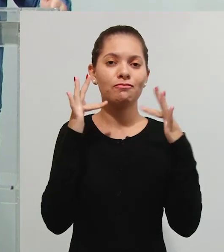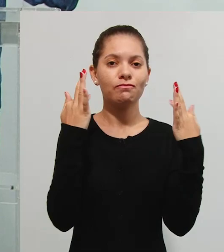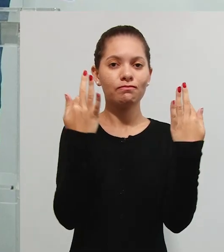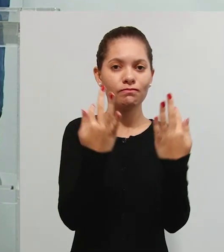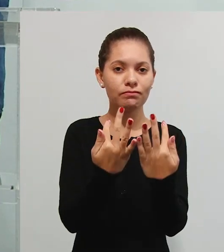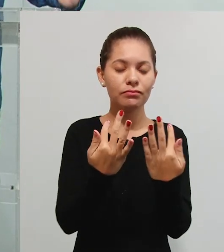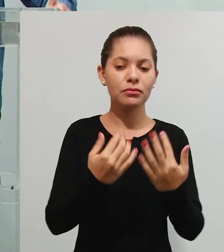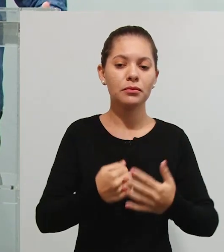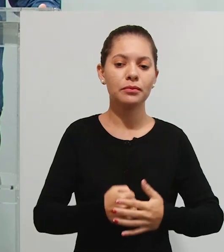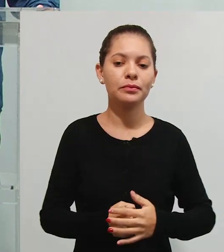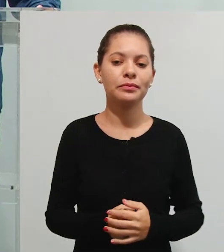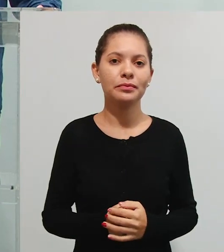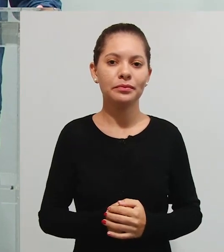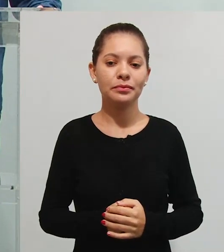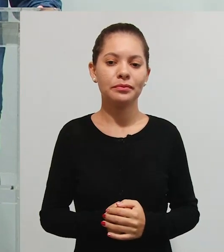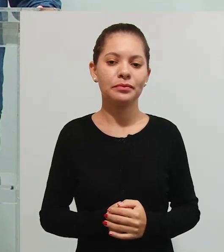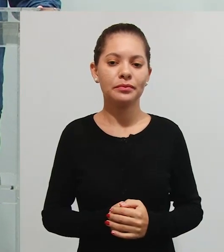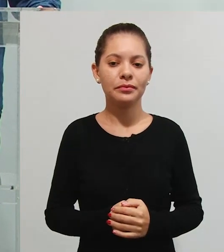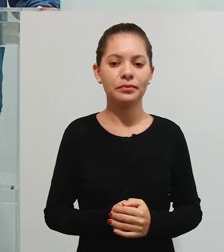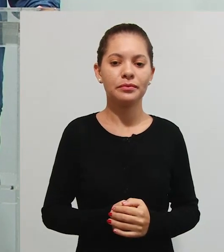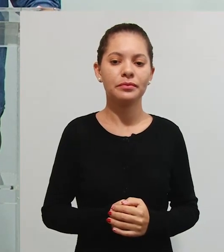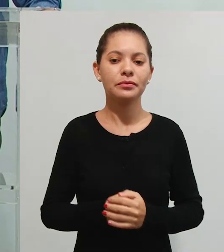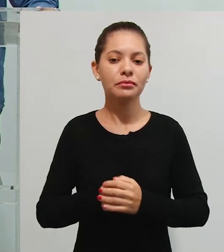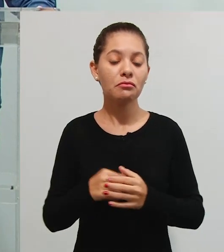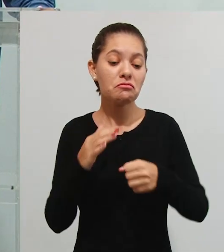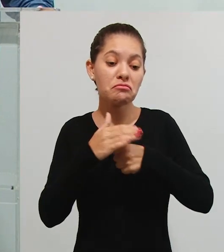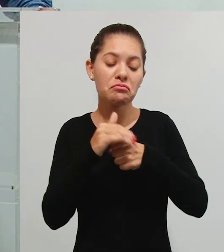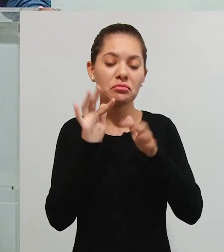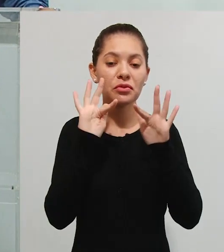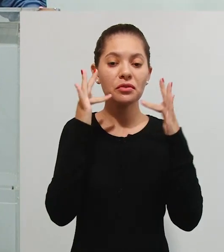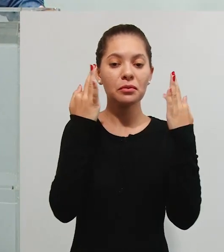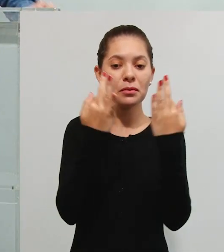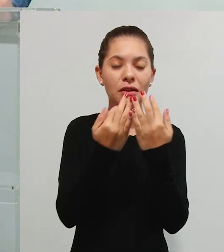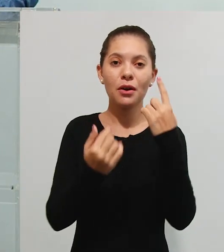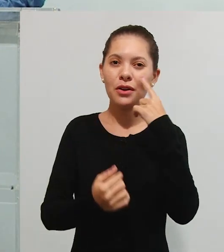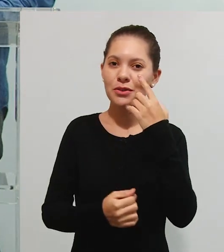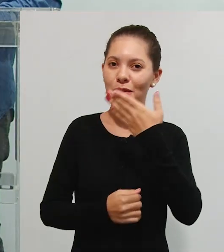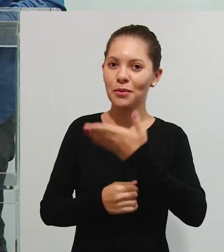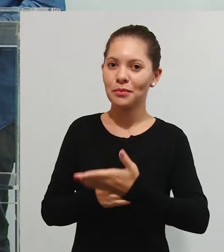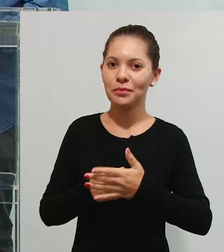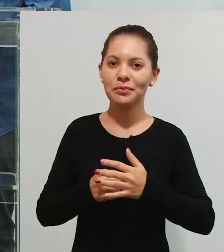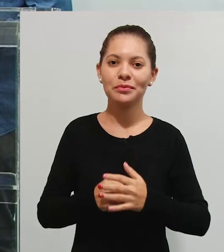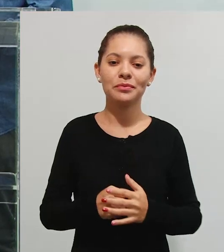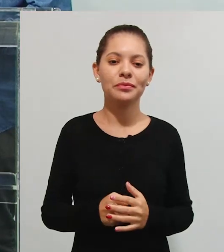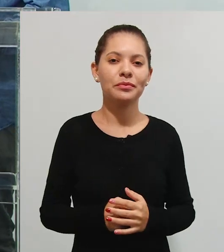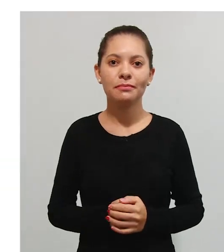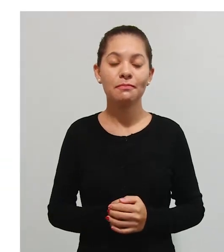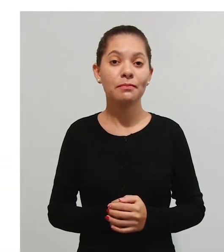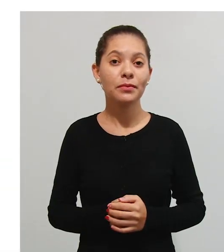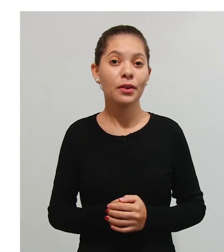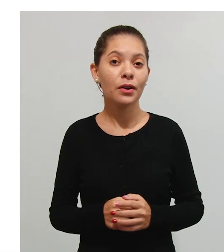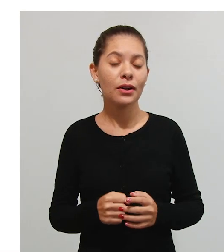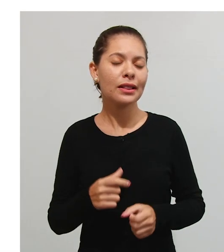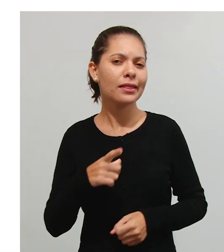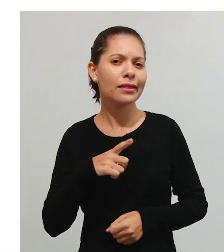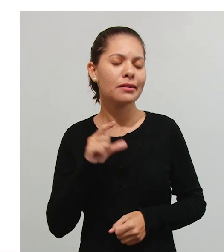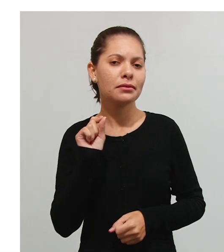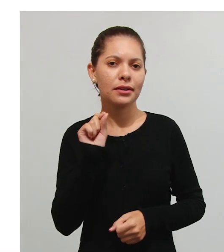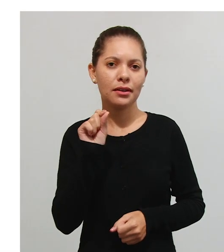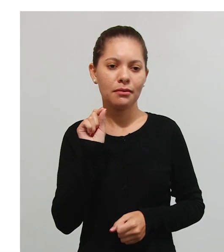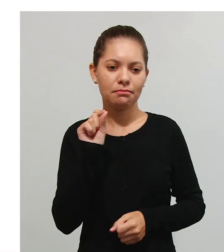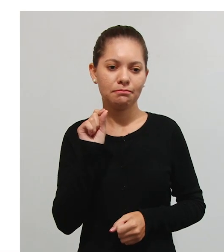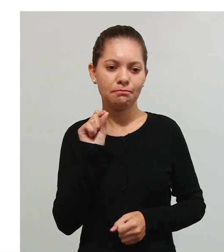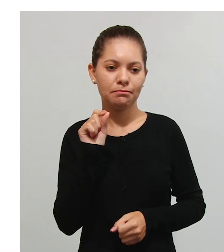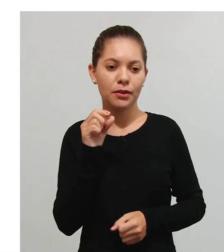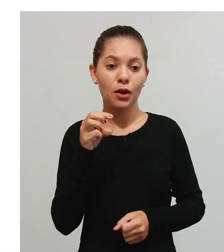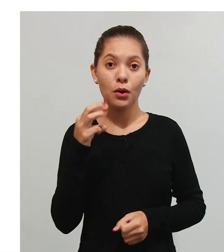financeiro para bancar suas despesas, para cuidar da sua família, ok? Olha só outro tipo de empreendedor. Nós